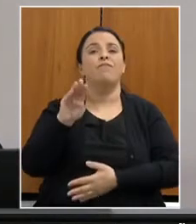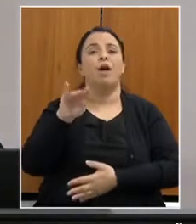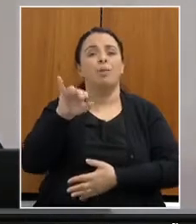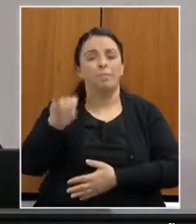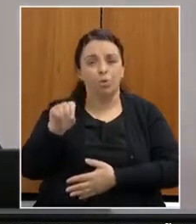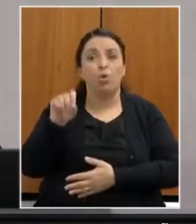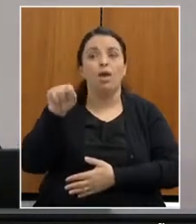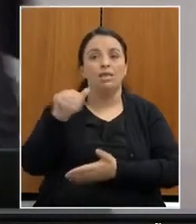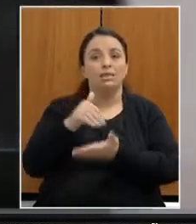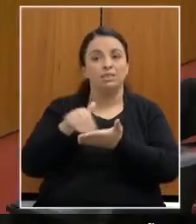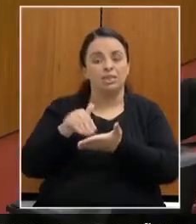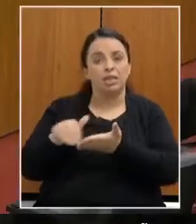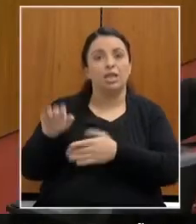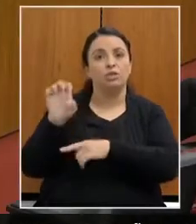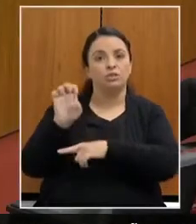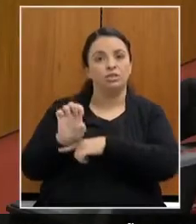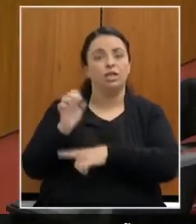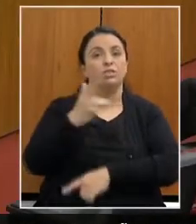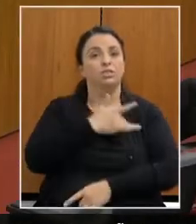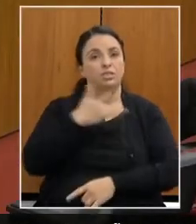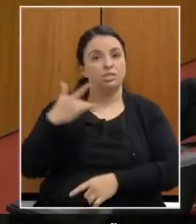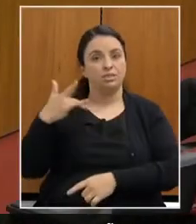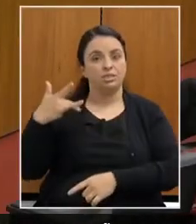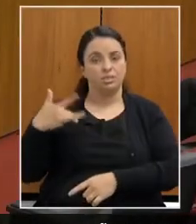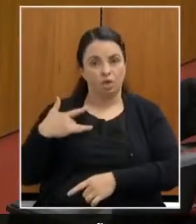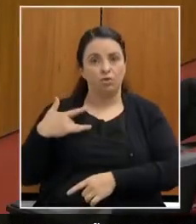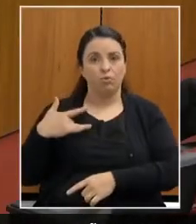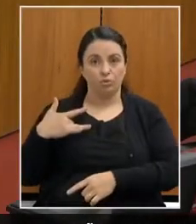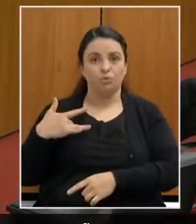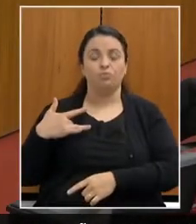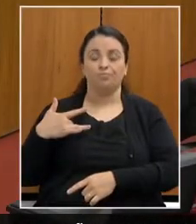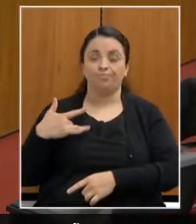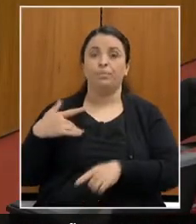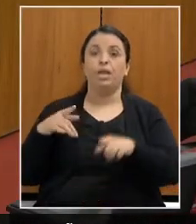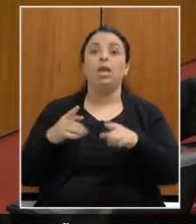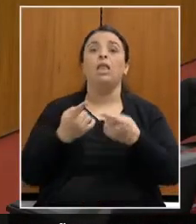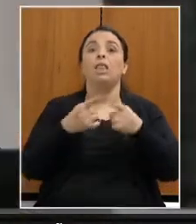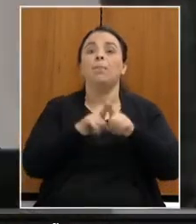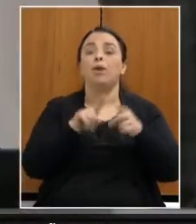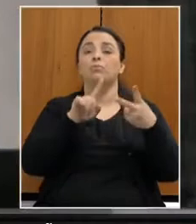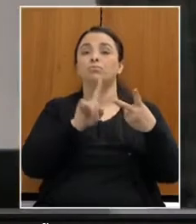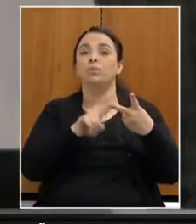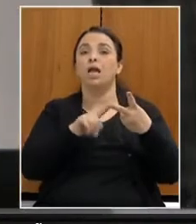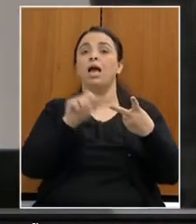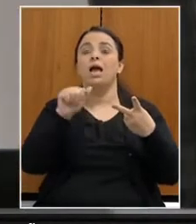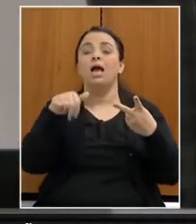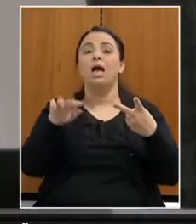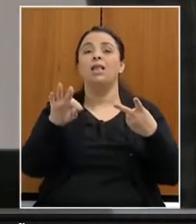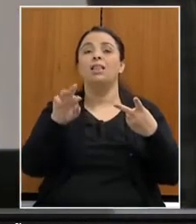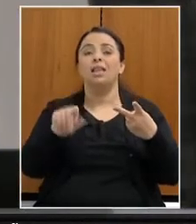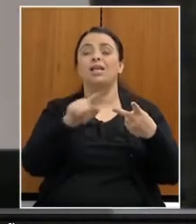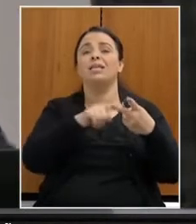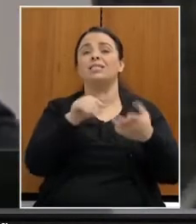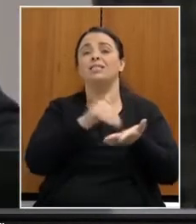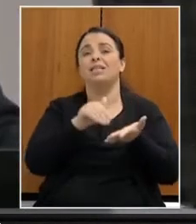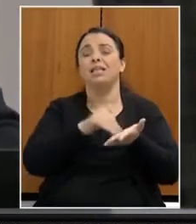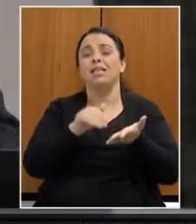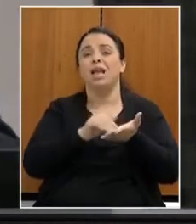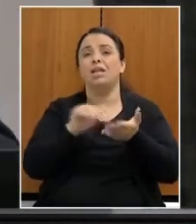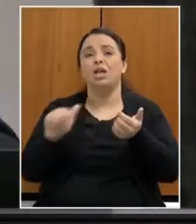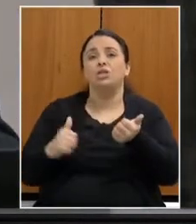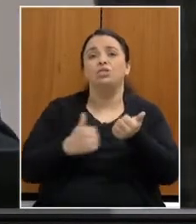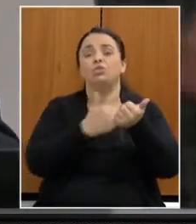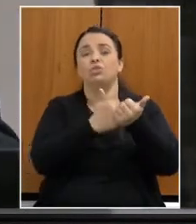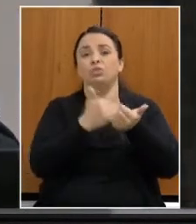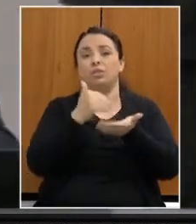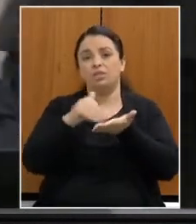secretário de Estado de Saúde, também de André Luiz Moreira dos Anjos, secretário adjunto da Secretaria de Estado